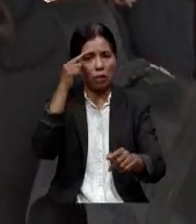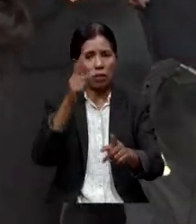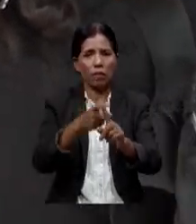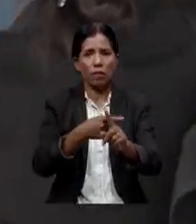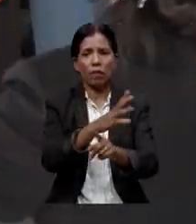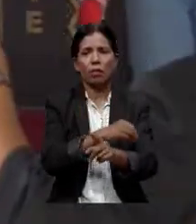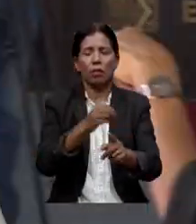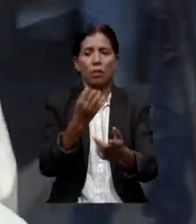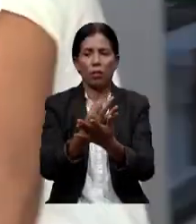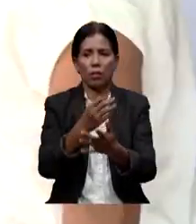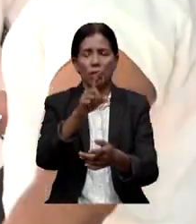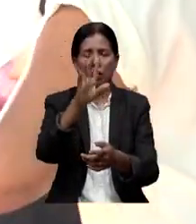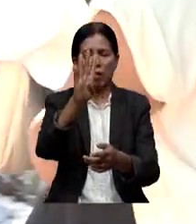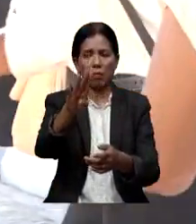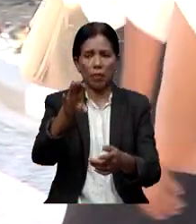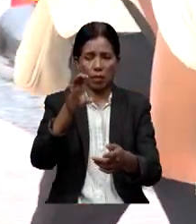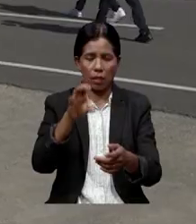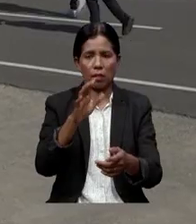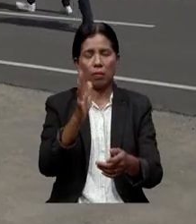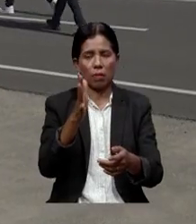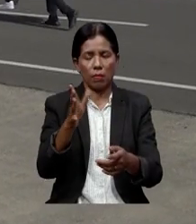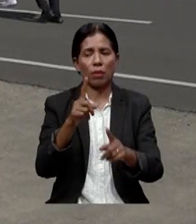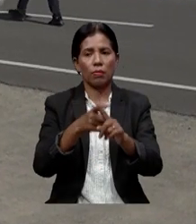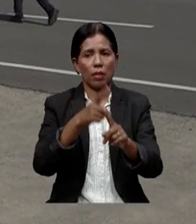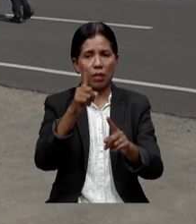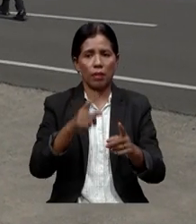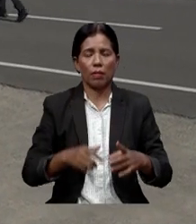fulano, o dólar americano, atos hat lima nulo. Agostinho da Costa, GMN.